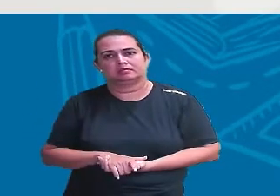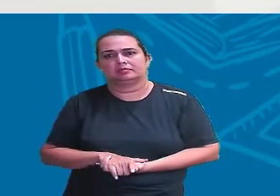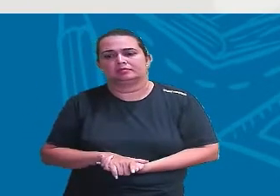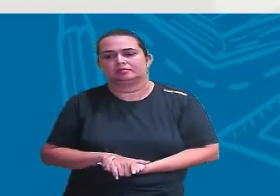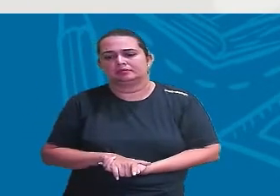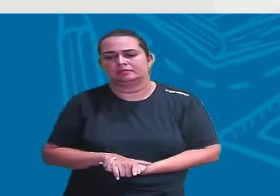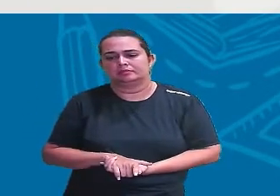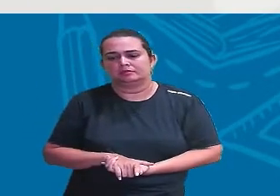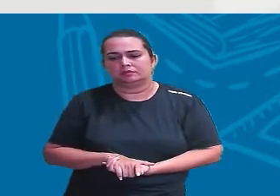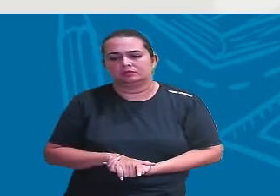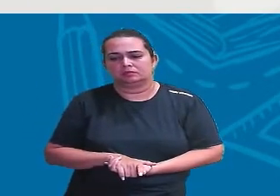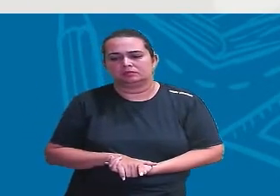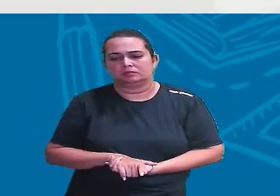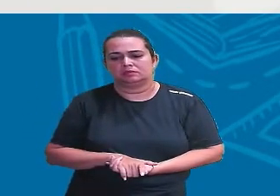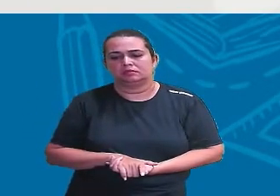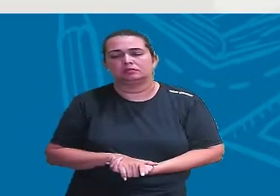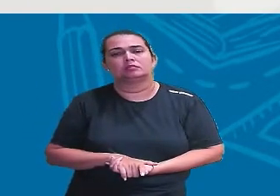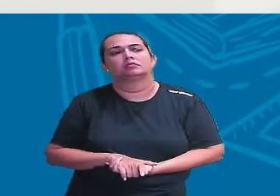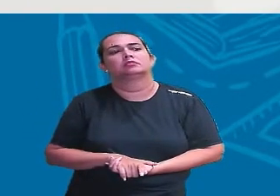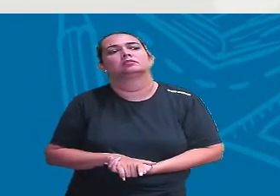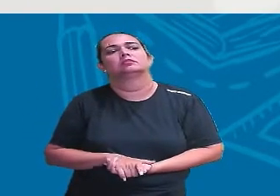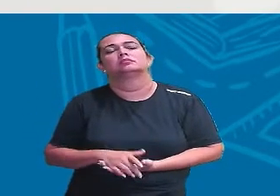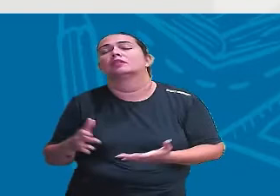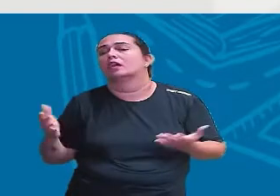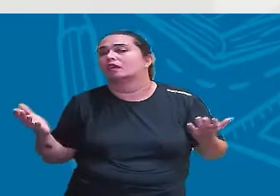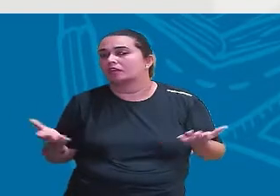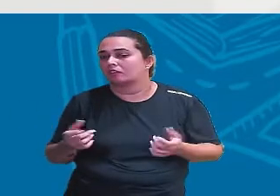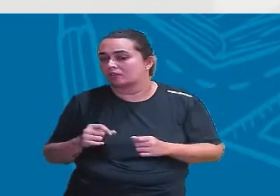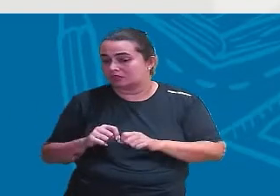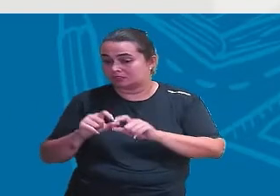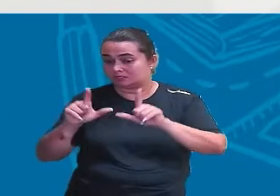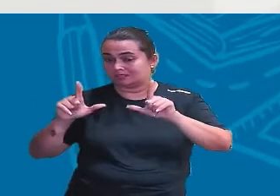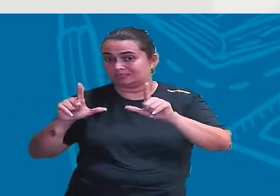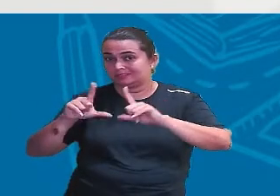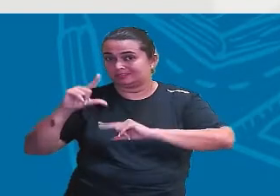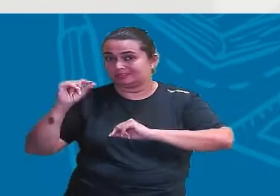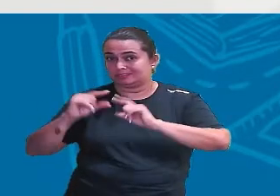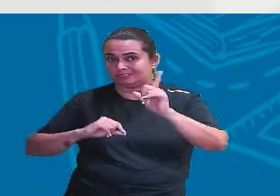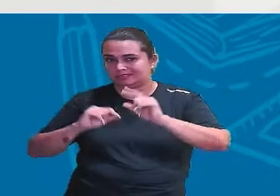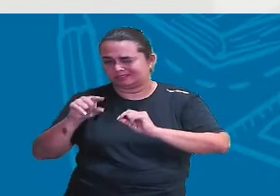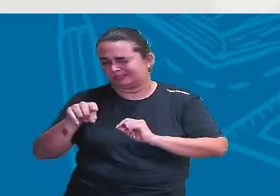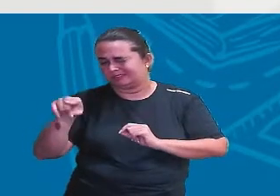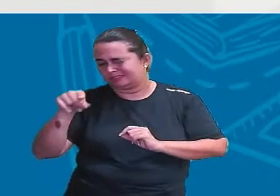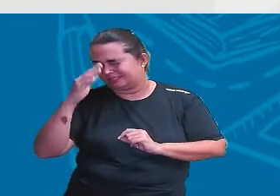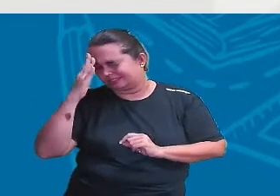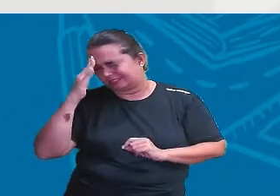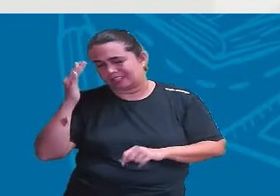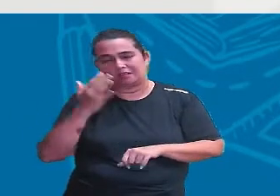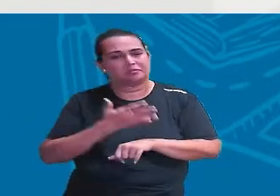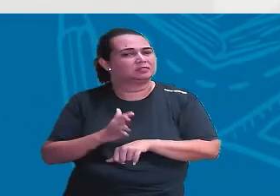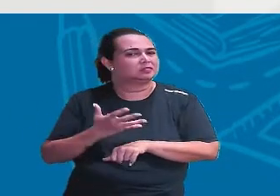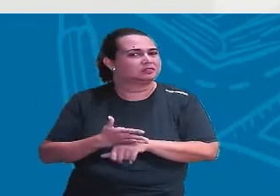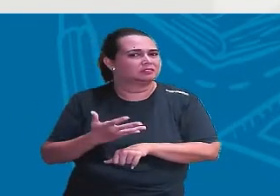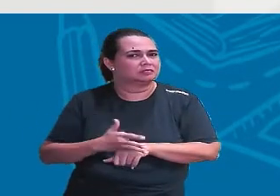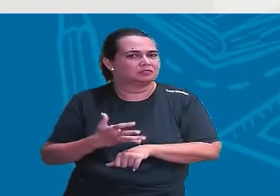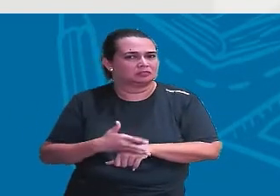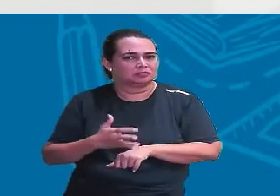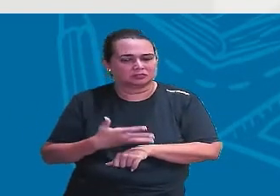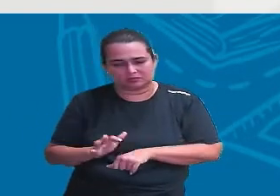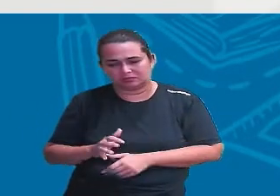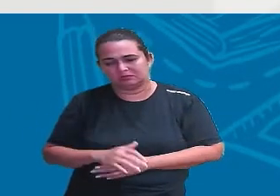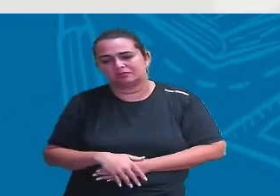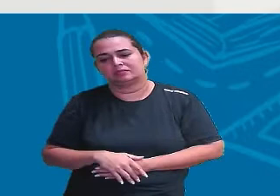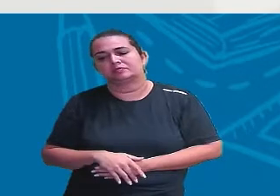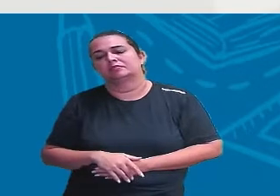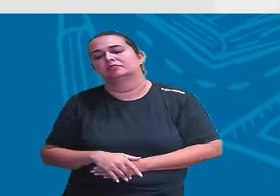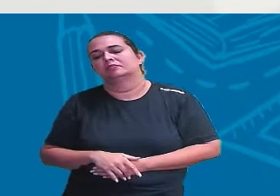Bom, agora, quando chega essa estrelinha aí na tela de vocês, é para vocês praticarem. É o Now it's your turn.